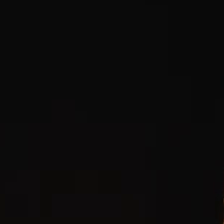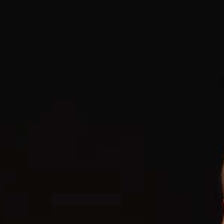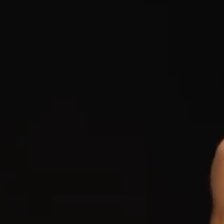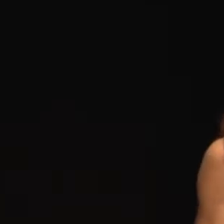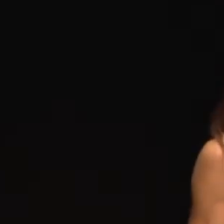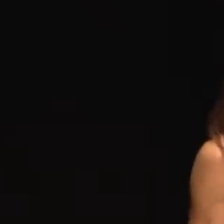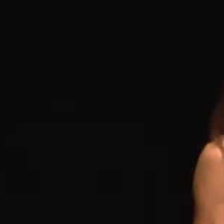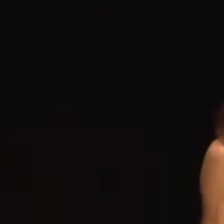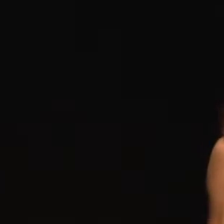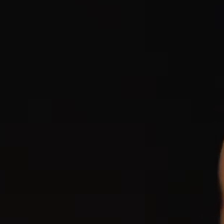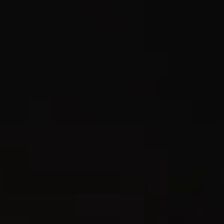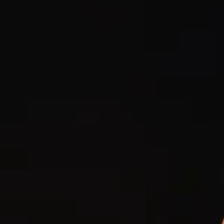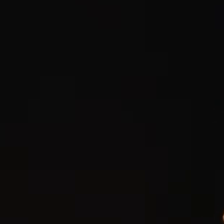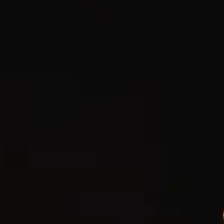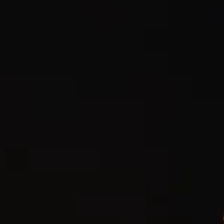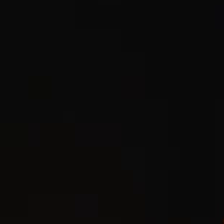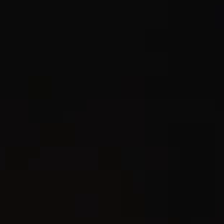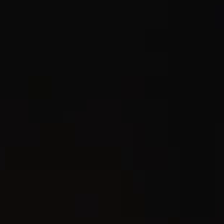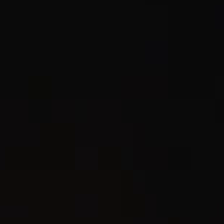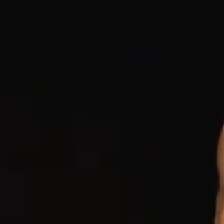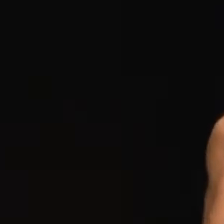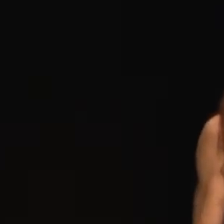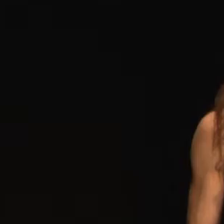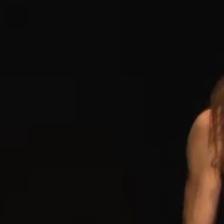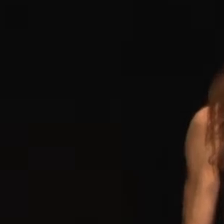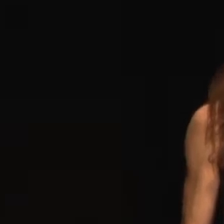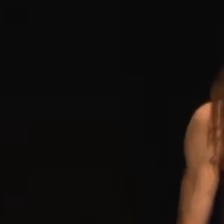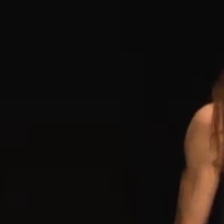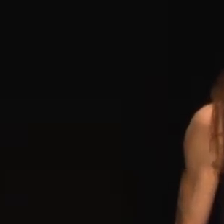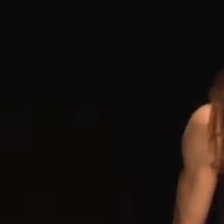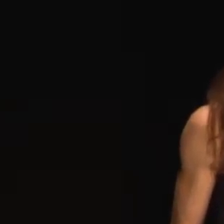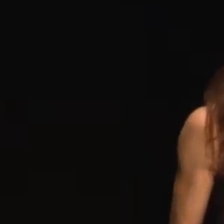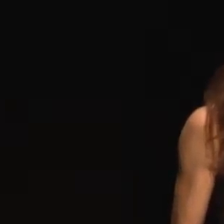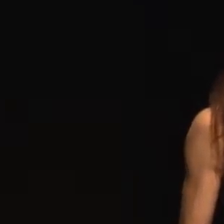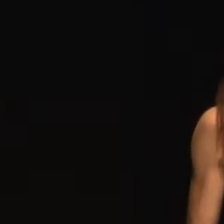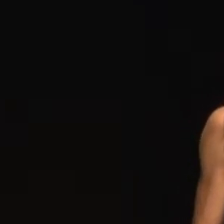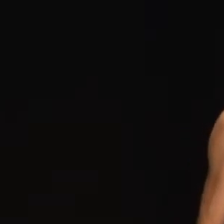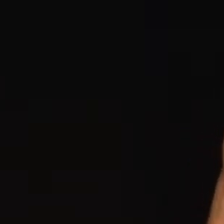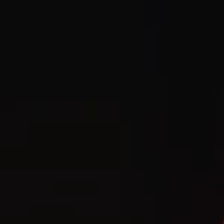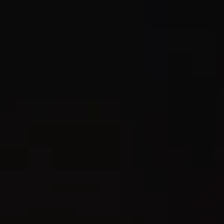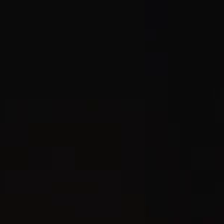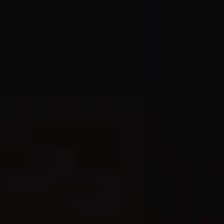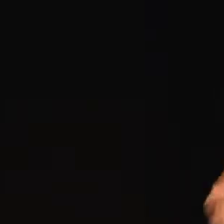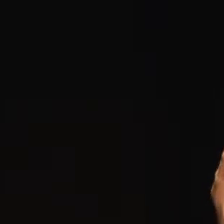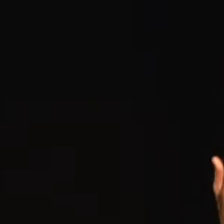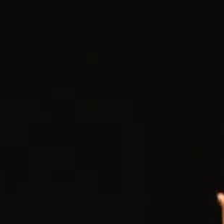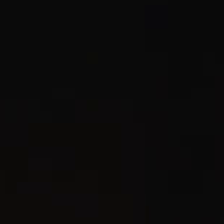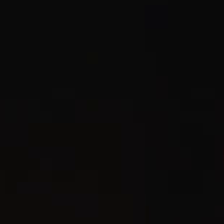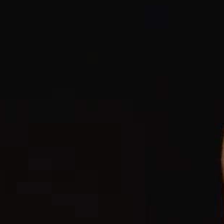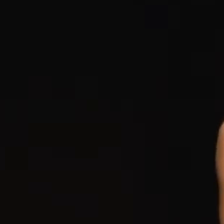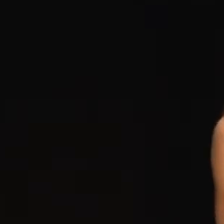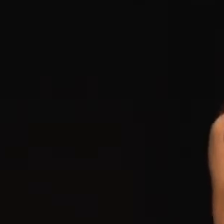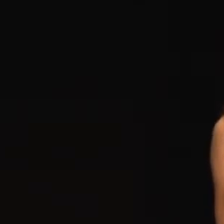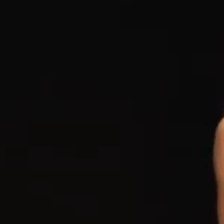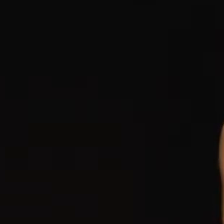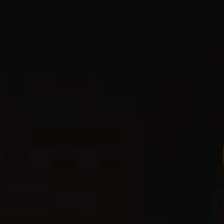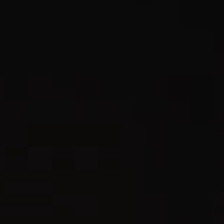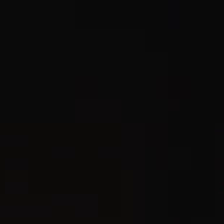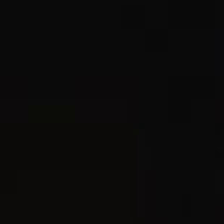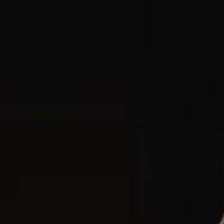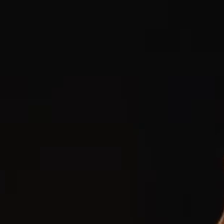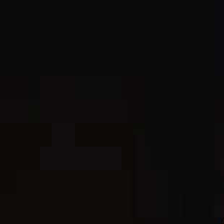quando juntamos todas essas peças, eu gosto de dizer que fazemos as coisas acontecer, pois nós somos os originadores